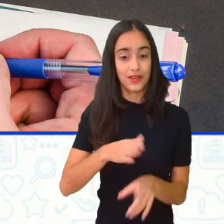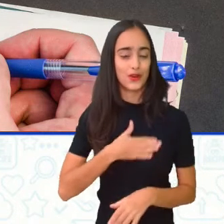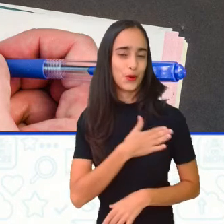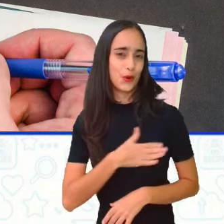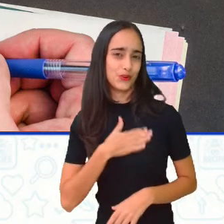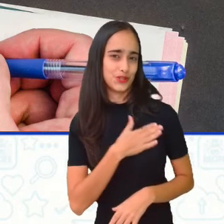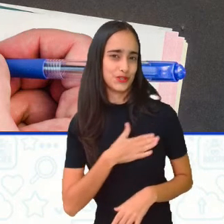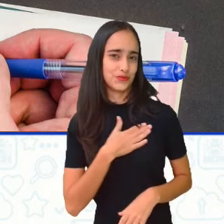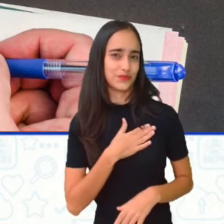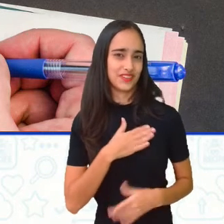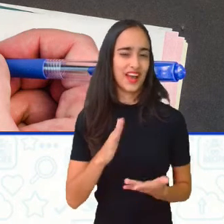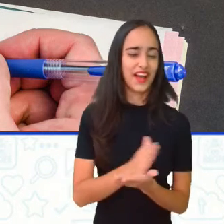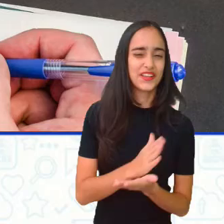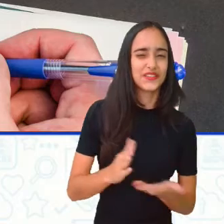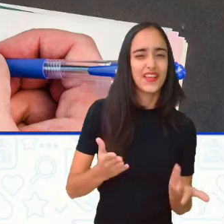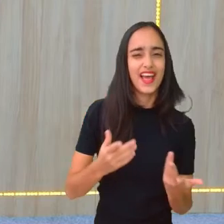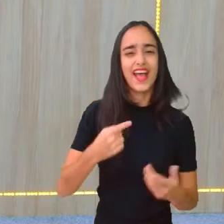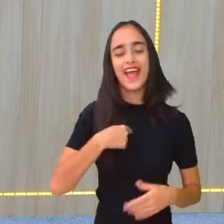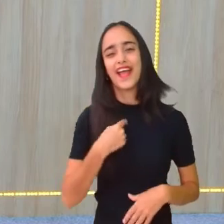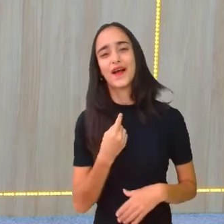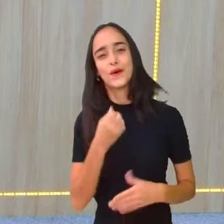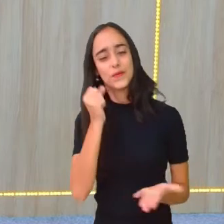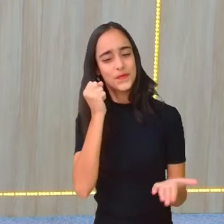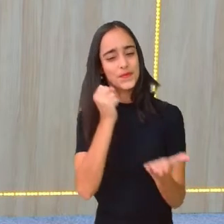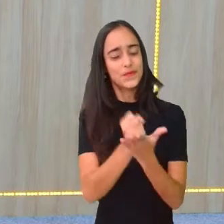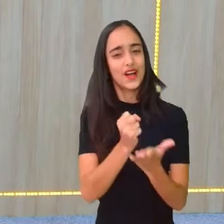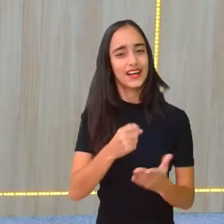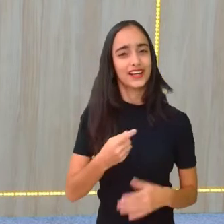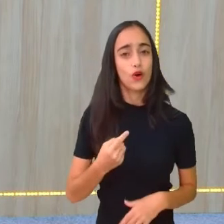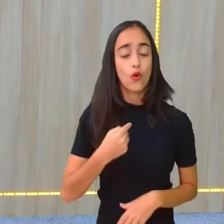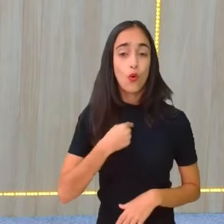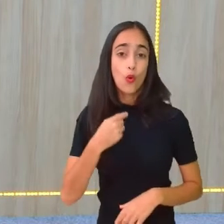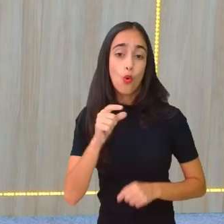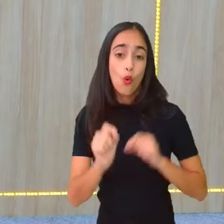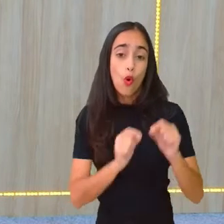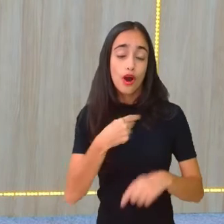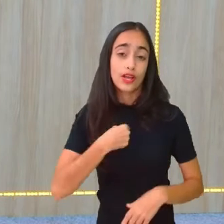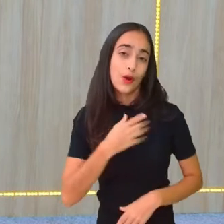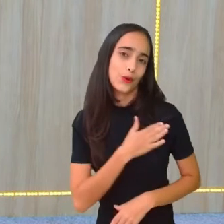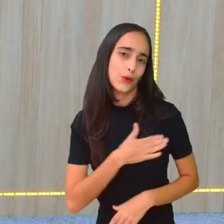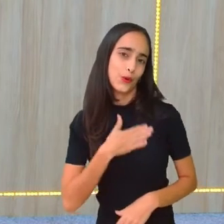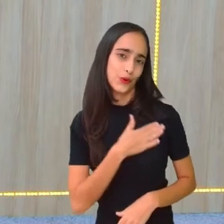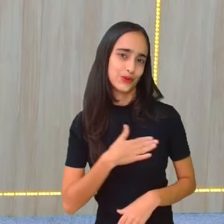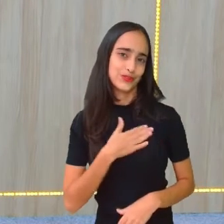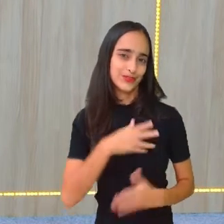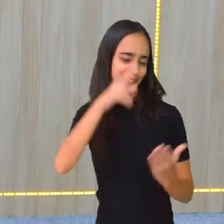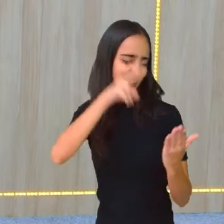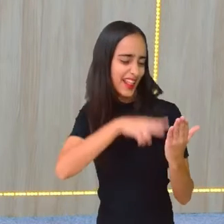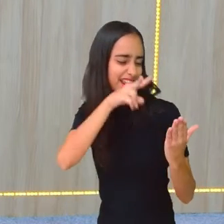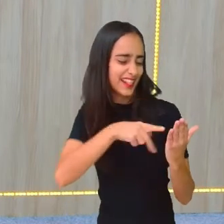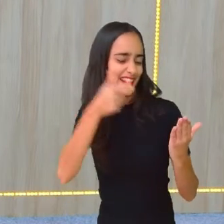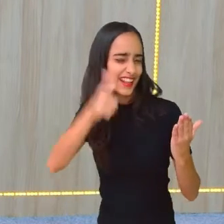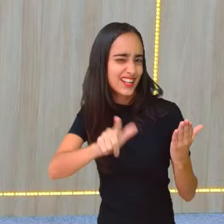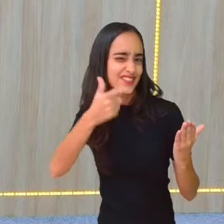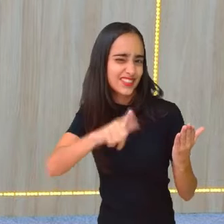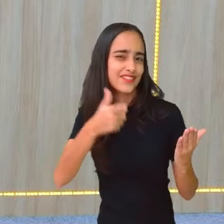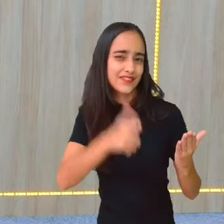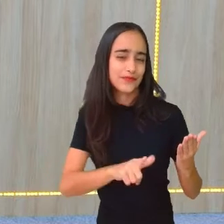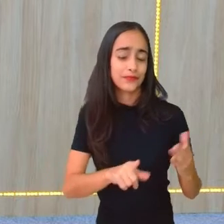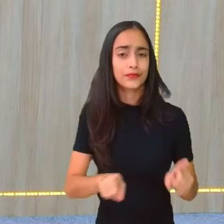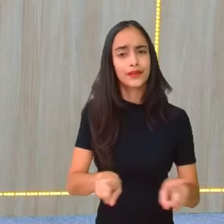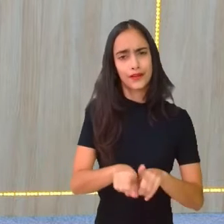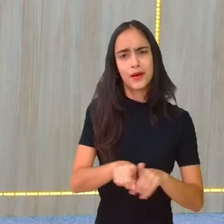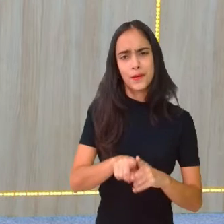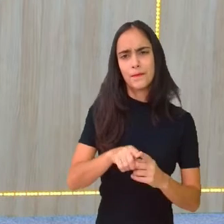eu marco a parte que eu mais gosto do livro e depois eu volto para revisitar aquele momento várias e várias vezes. Então, isso também acontece no resumo também.